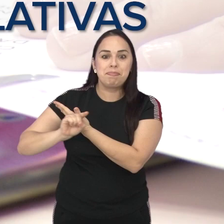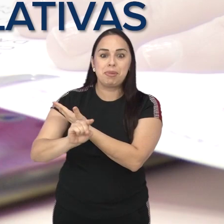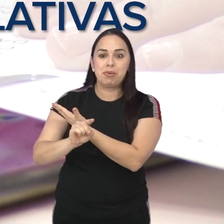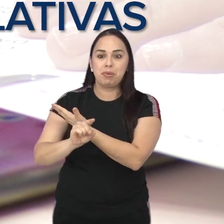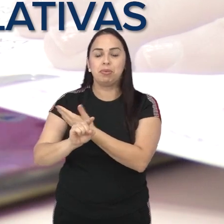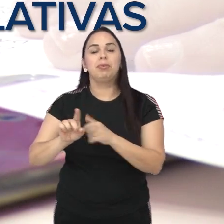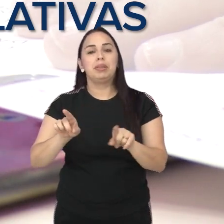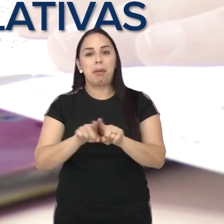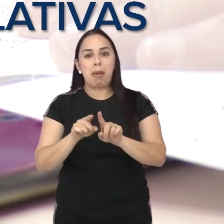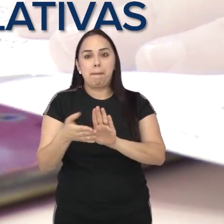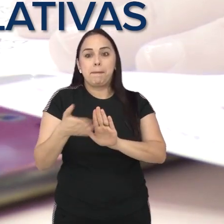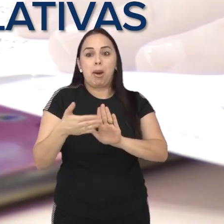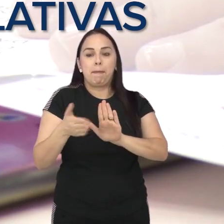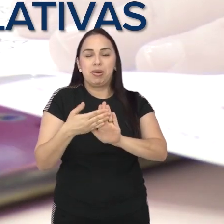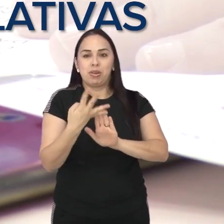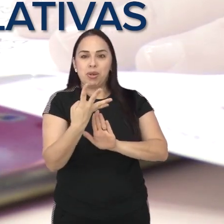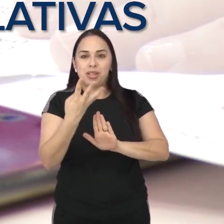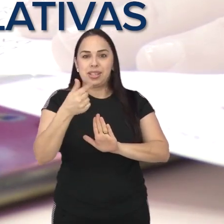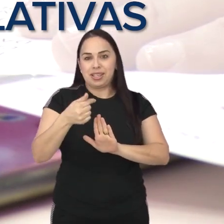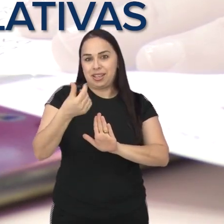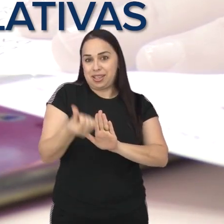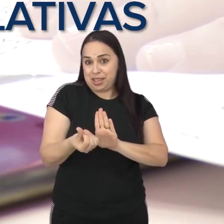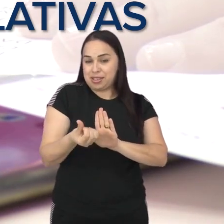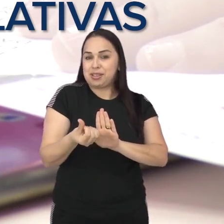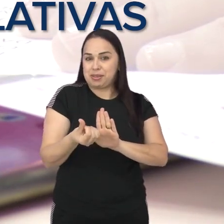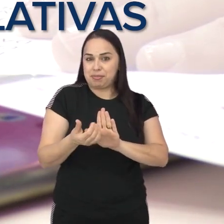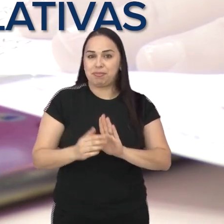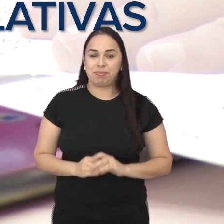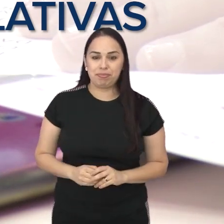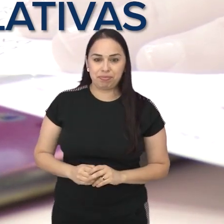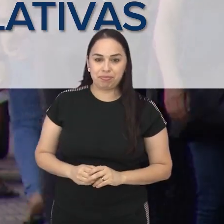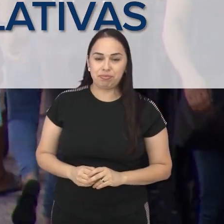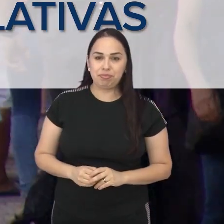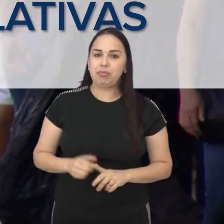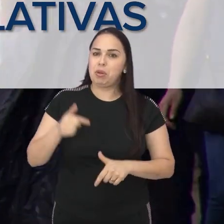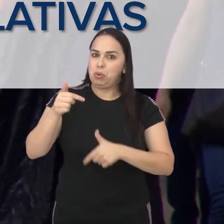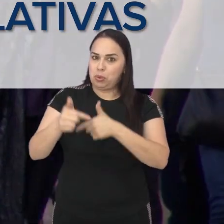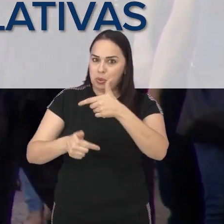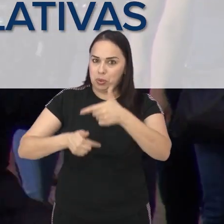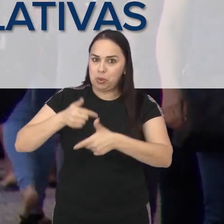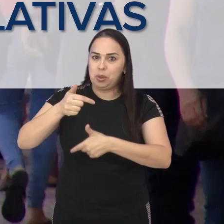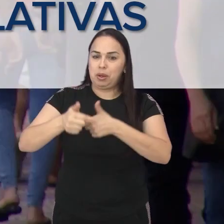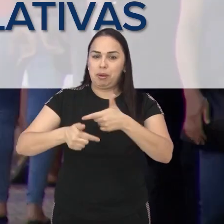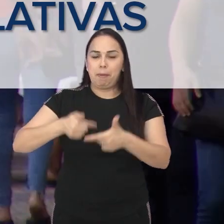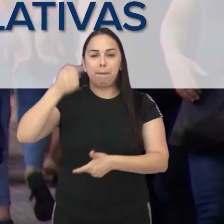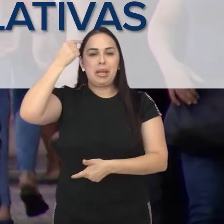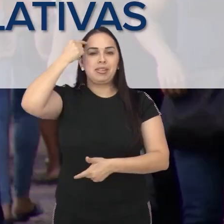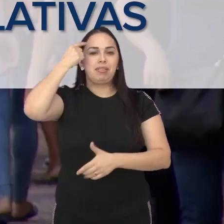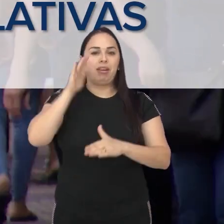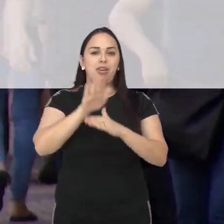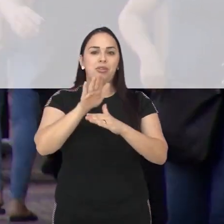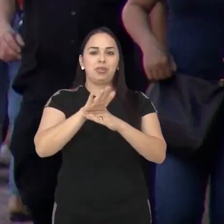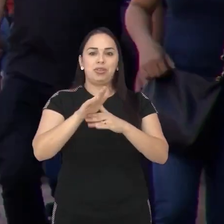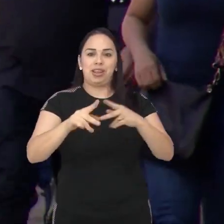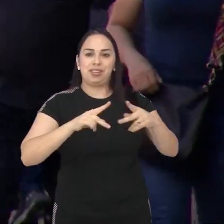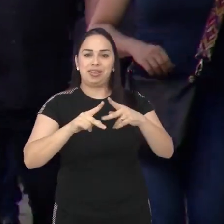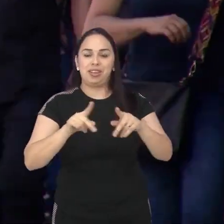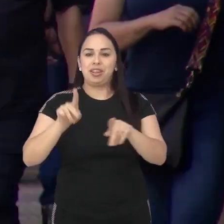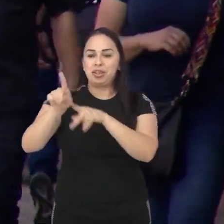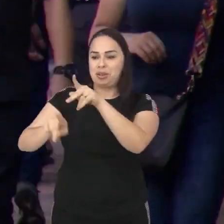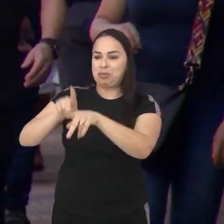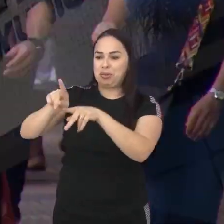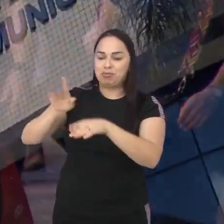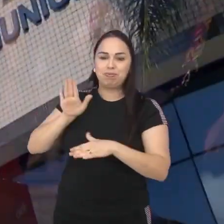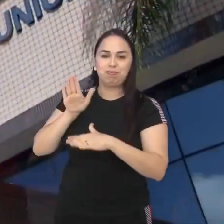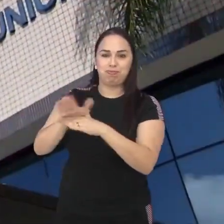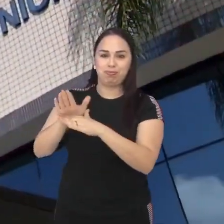e 476 propostas legislativas. Trabalho que é feito pensando na cidade e na população